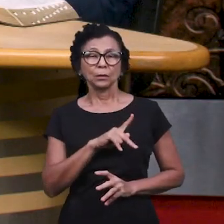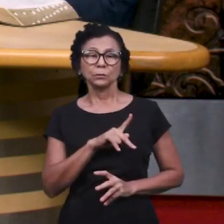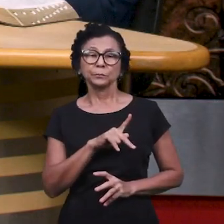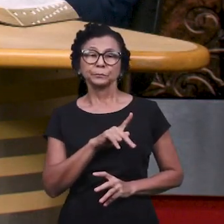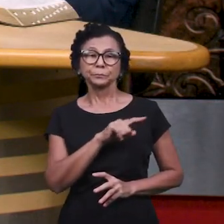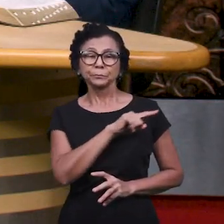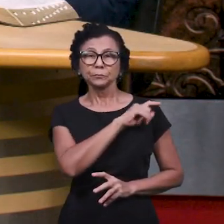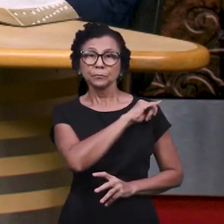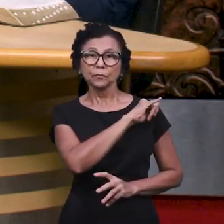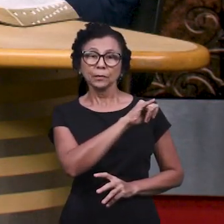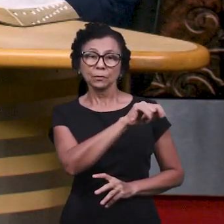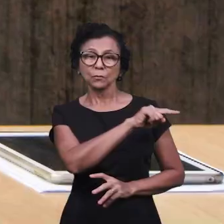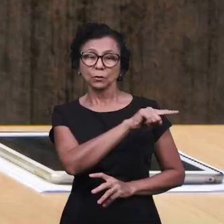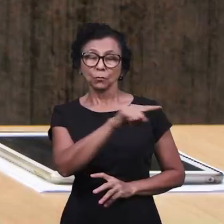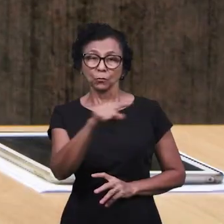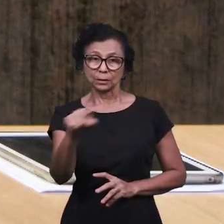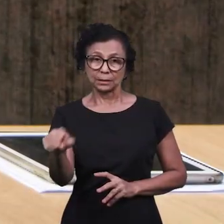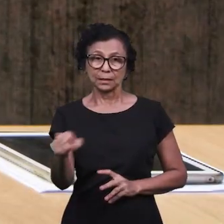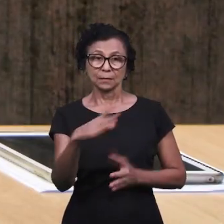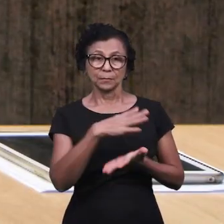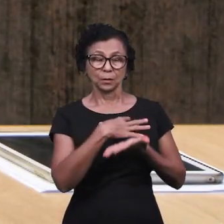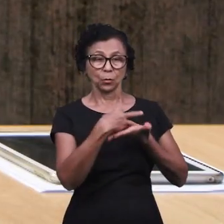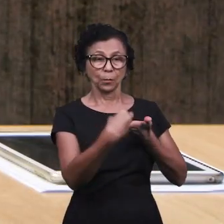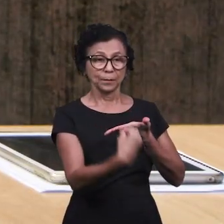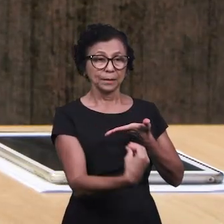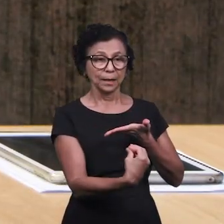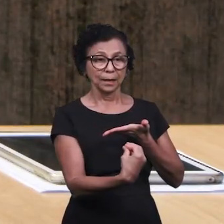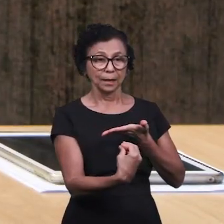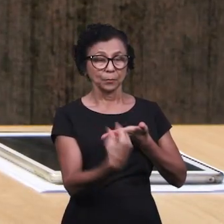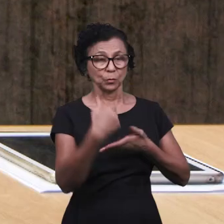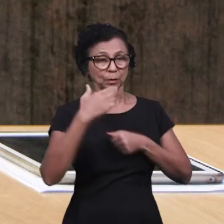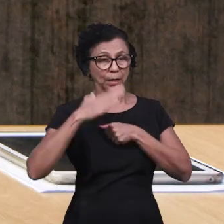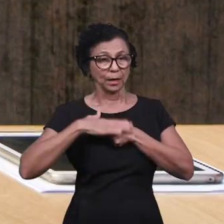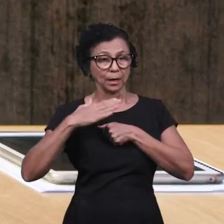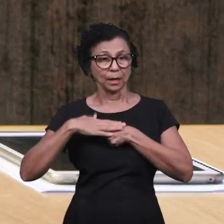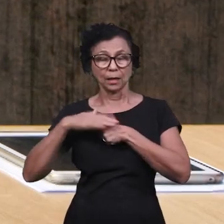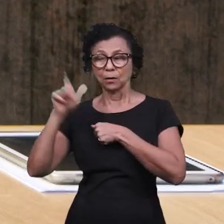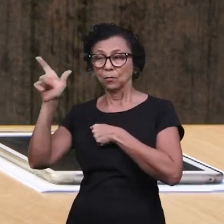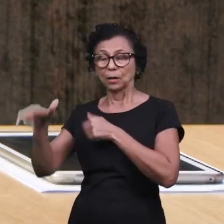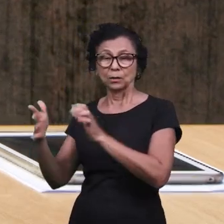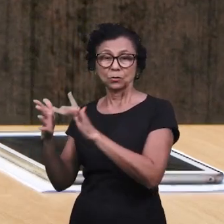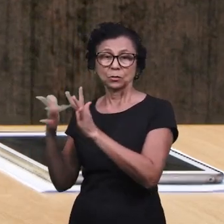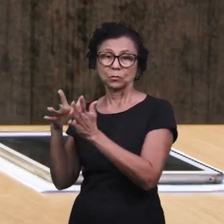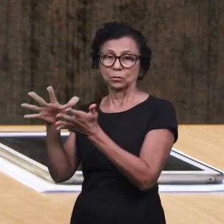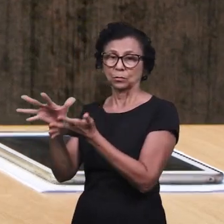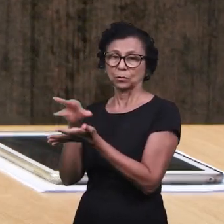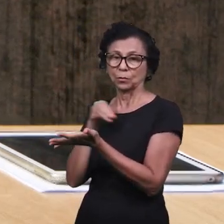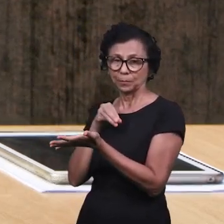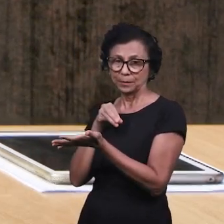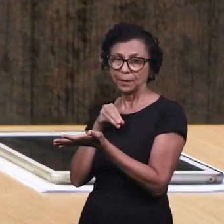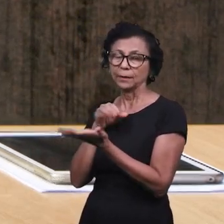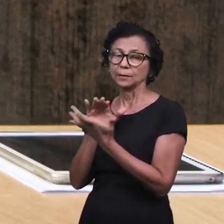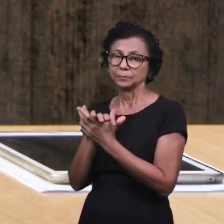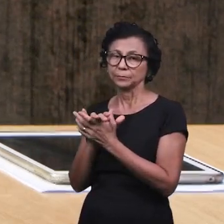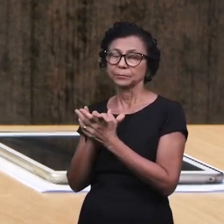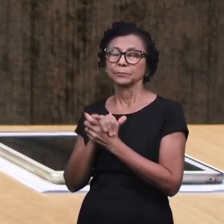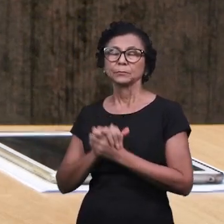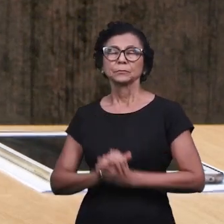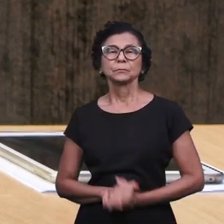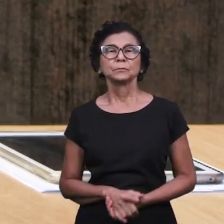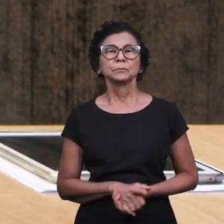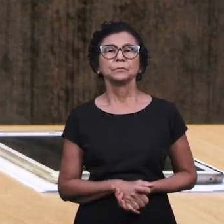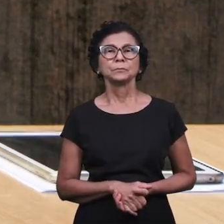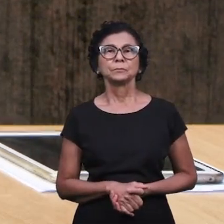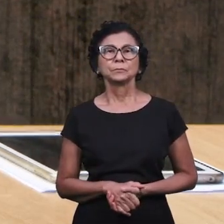Jesus, na essência do seu ministério, ele é uma referência para nós. E por isso que nós